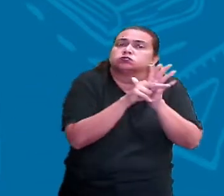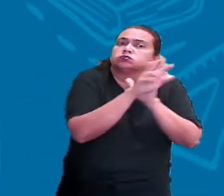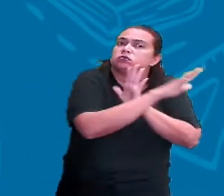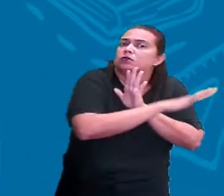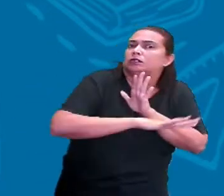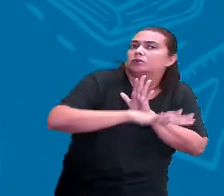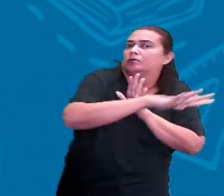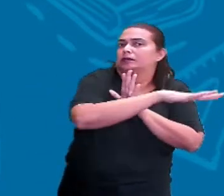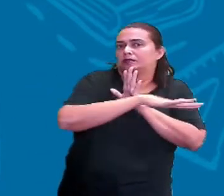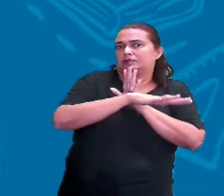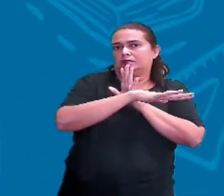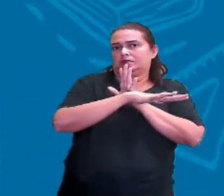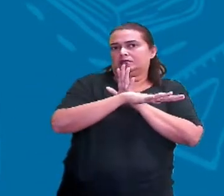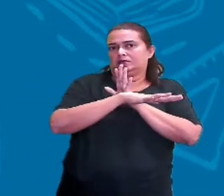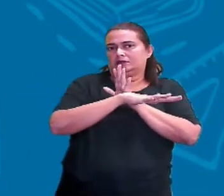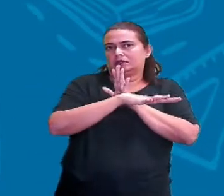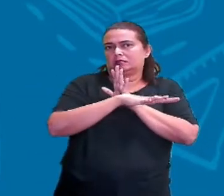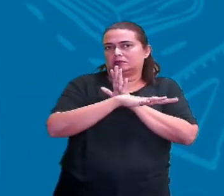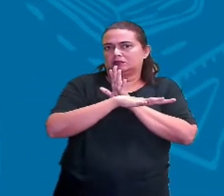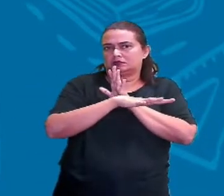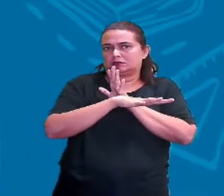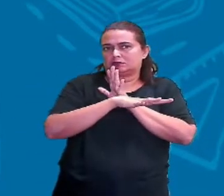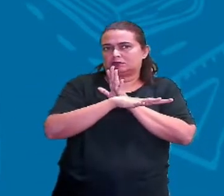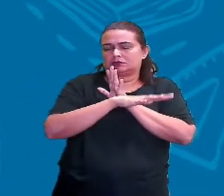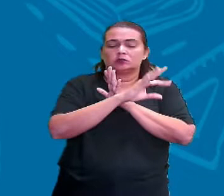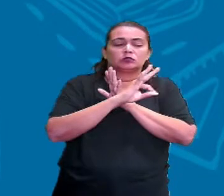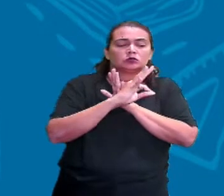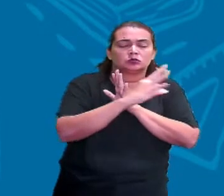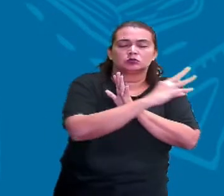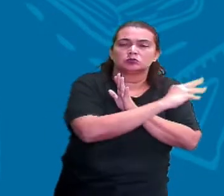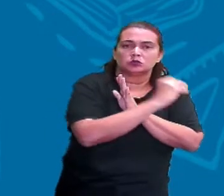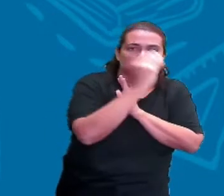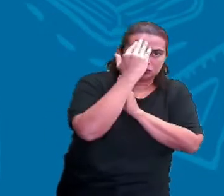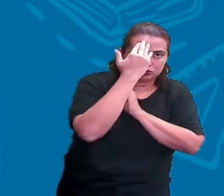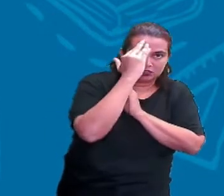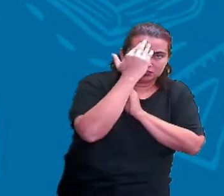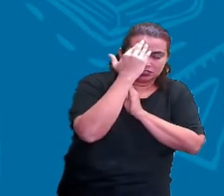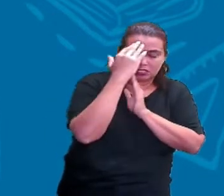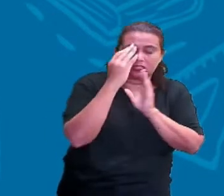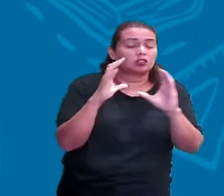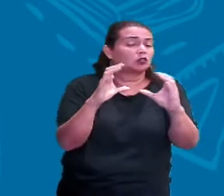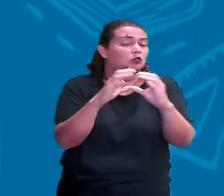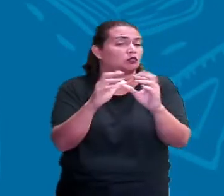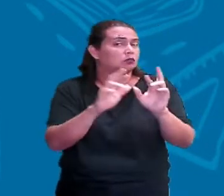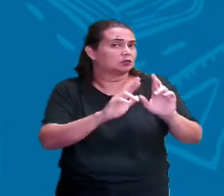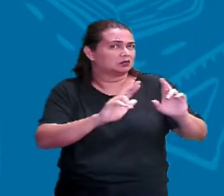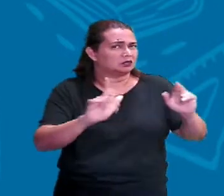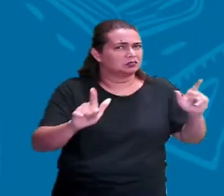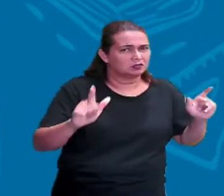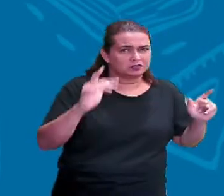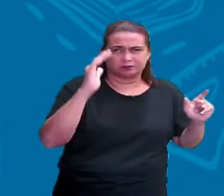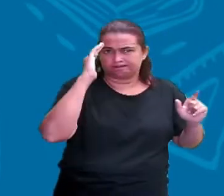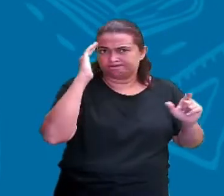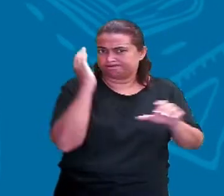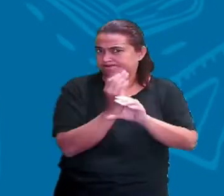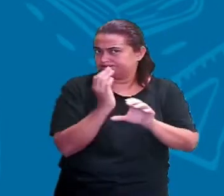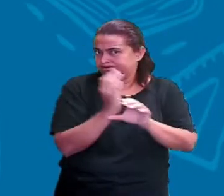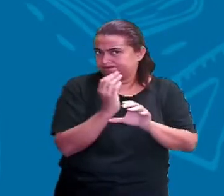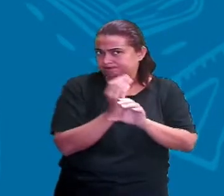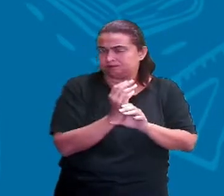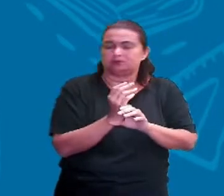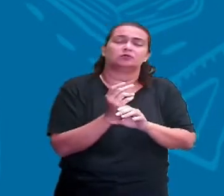grupo social, e ele é comum a uma atividade, ou como disse já, um grupo específico, comumente usada em